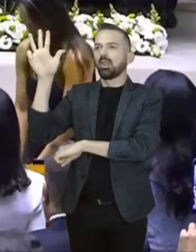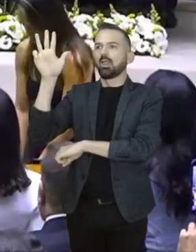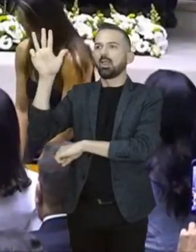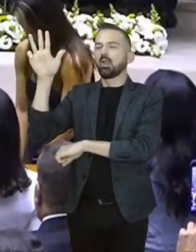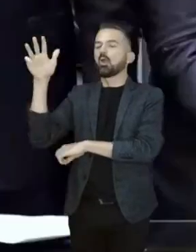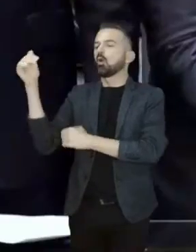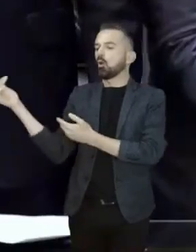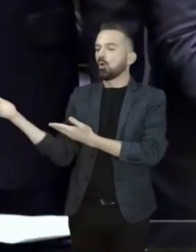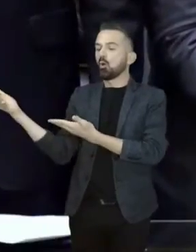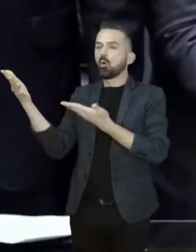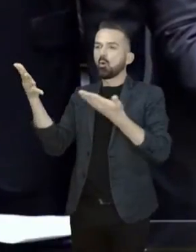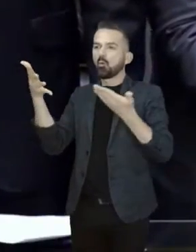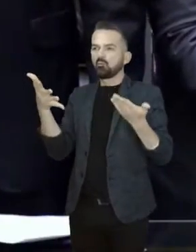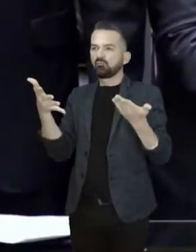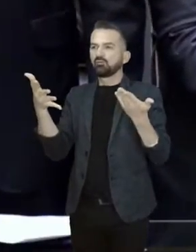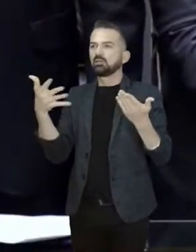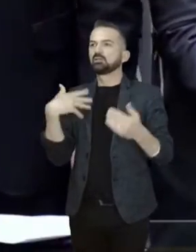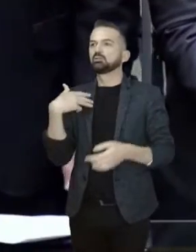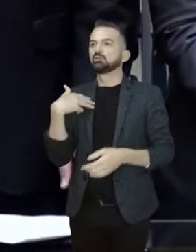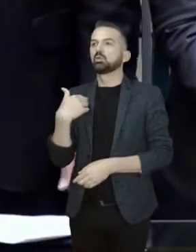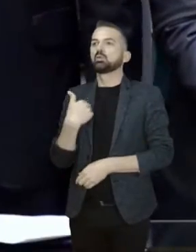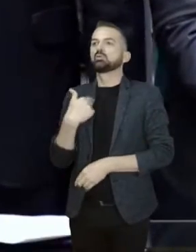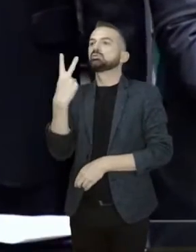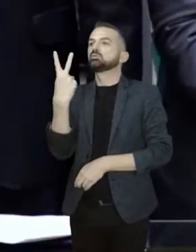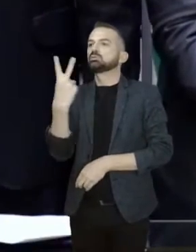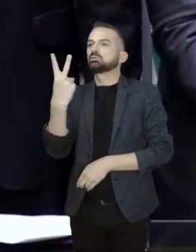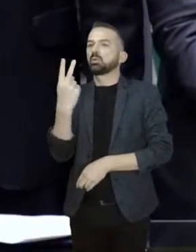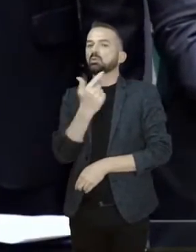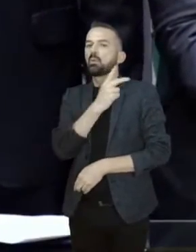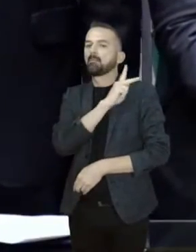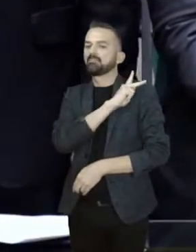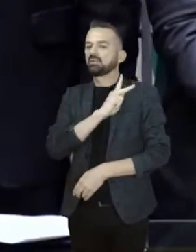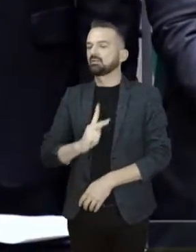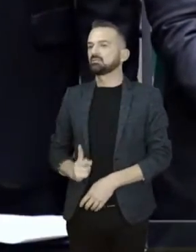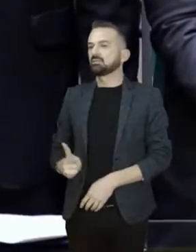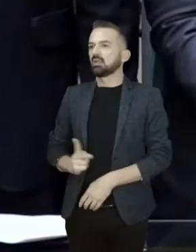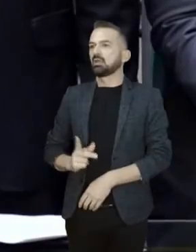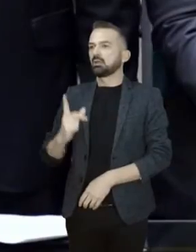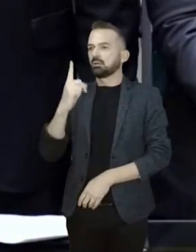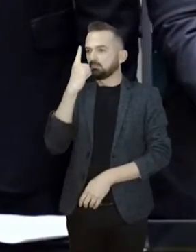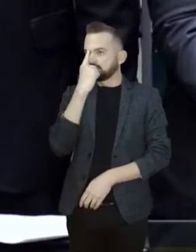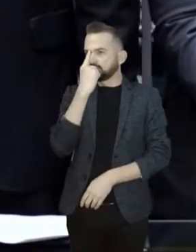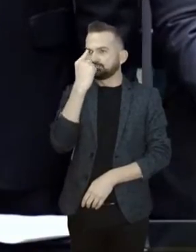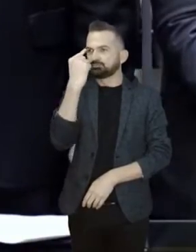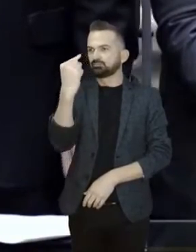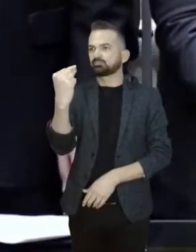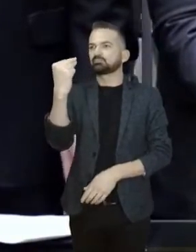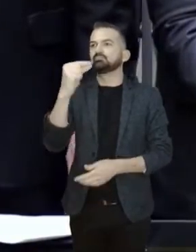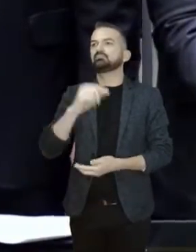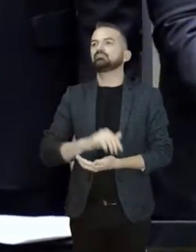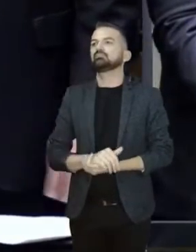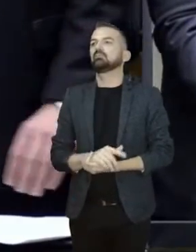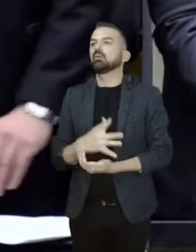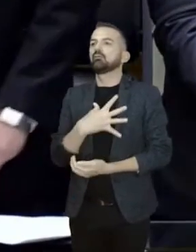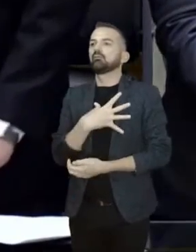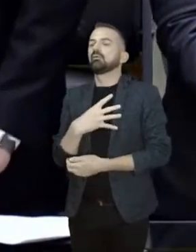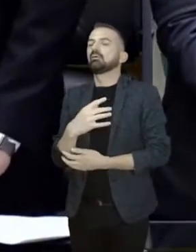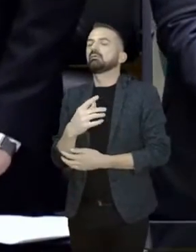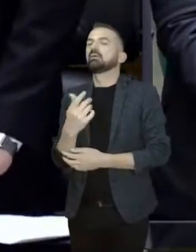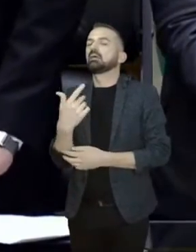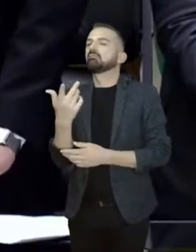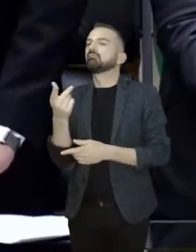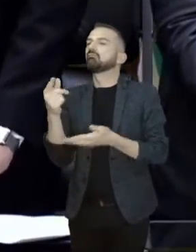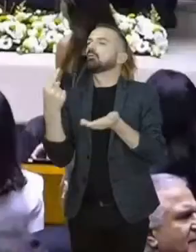Excelentíssimo vice-presidente da República eleito, senhor Geraldo José Rodrigues Alckmin Filho, a prestar o compromisso